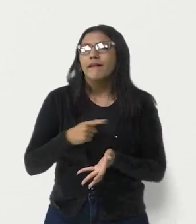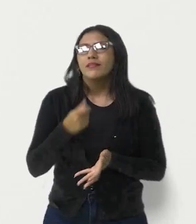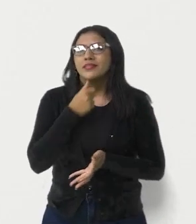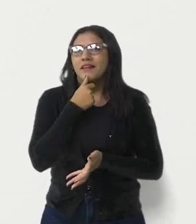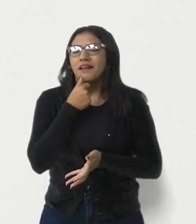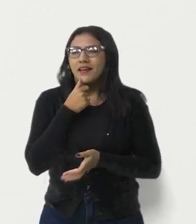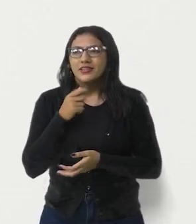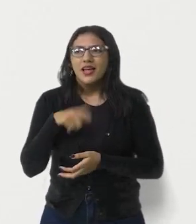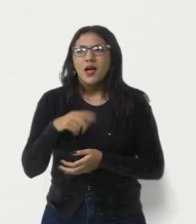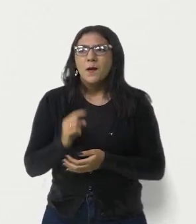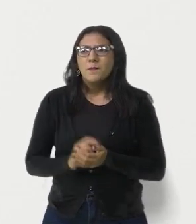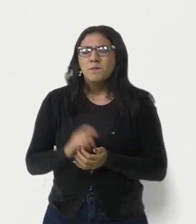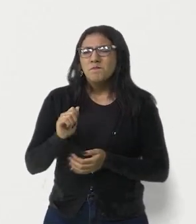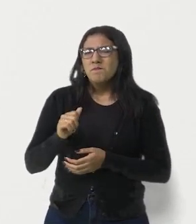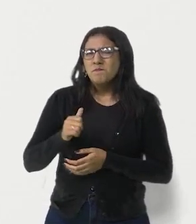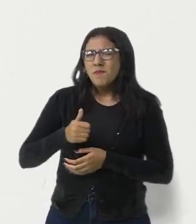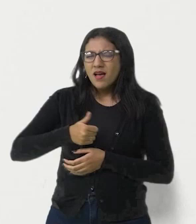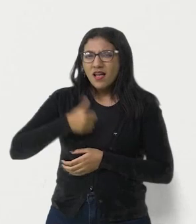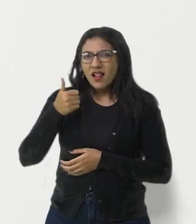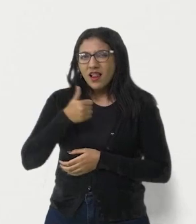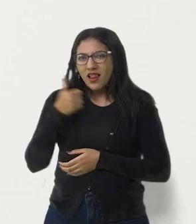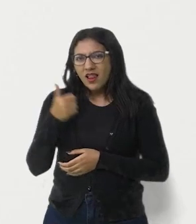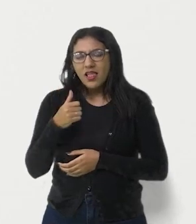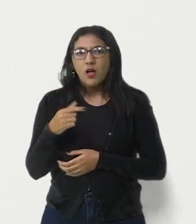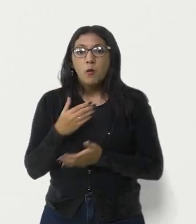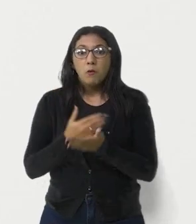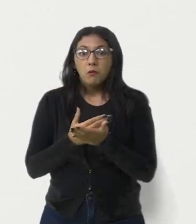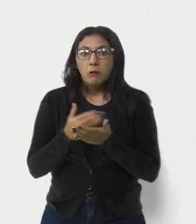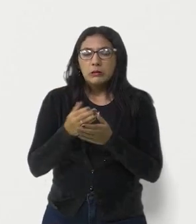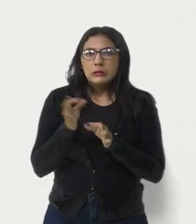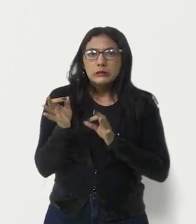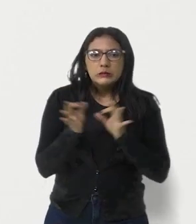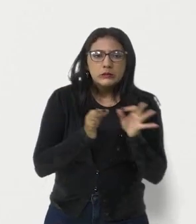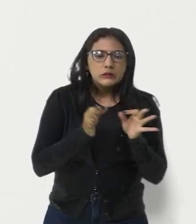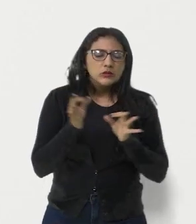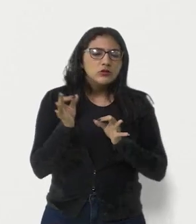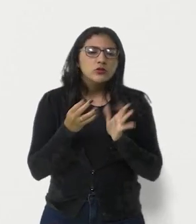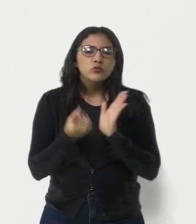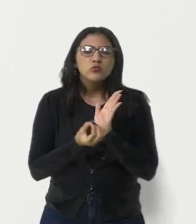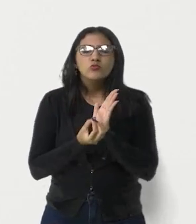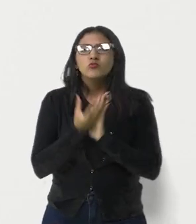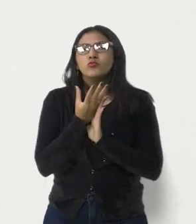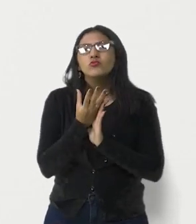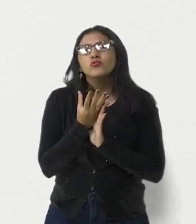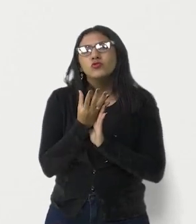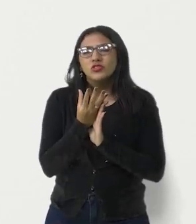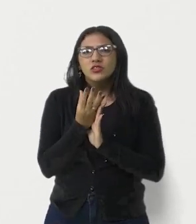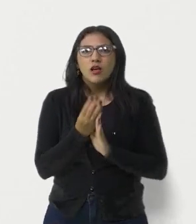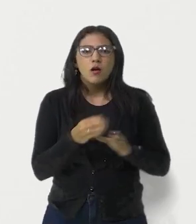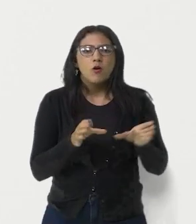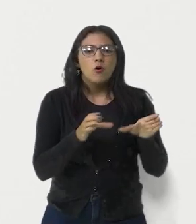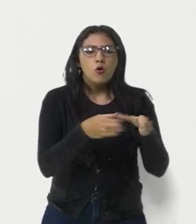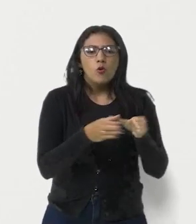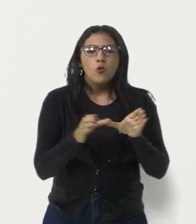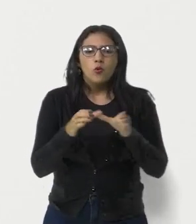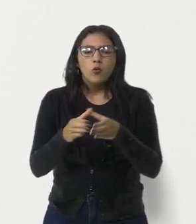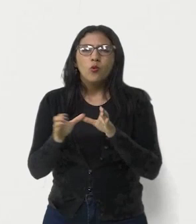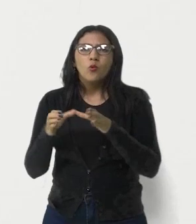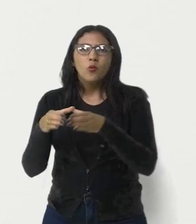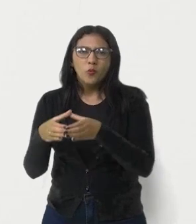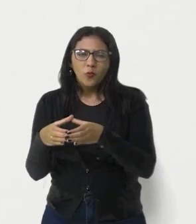resiste. É uma das profissões que conseguiu fazer com que surgissem as chamadas